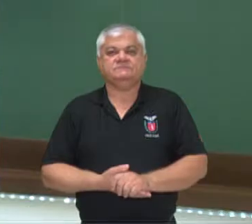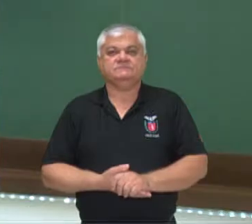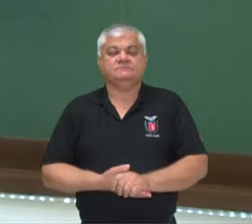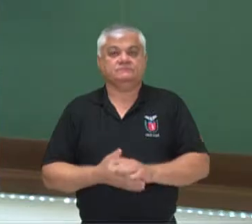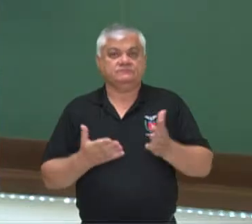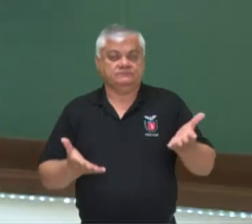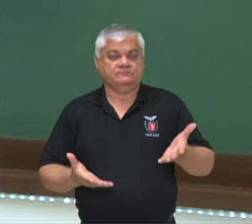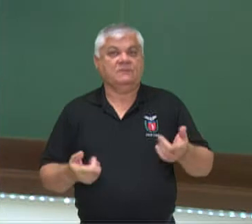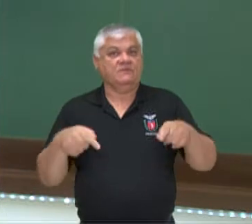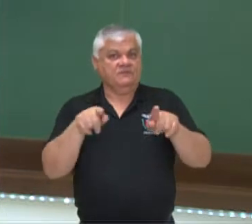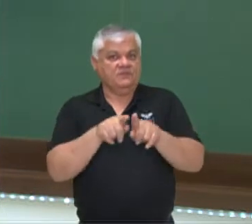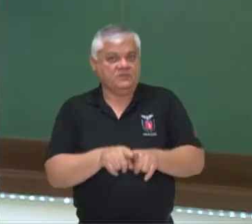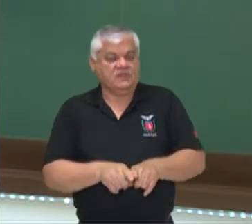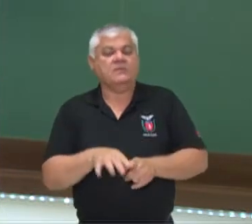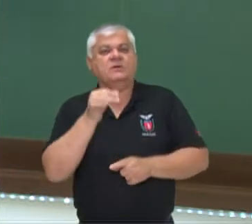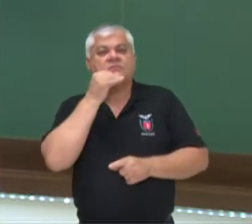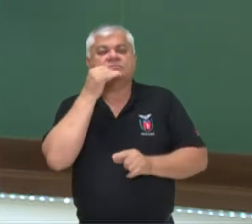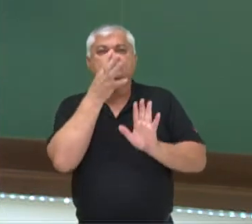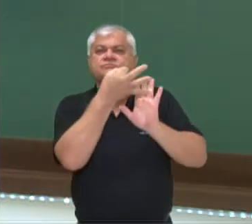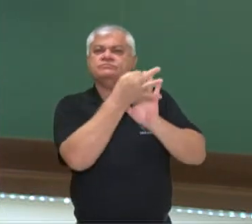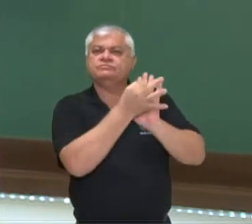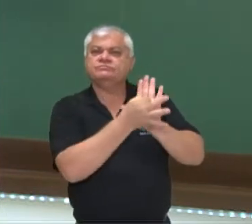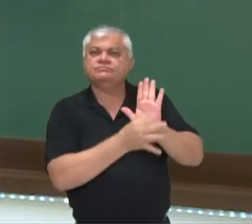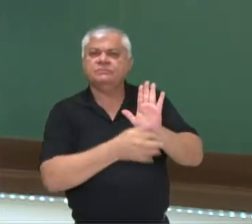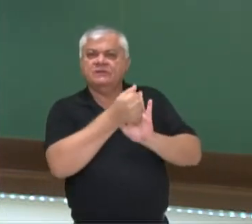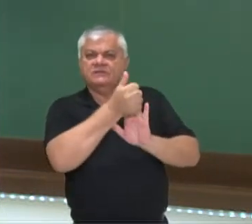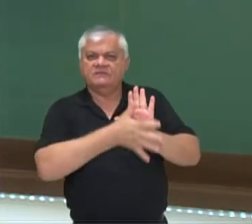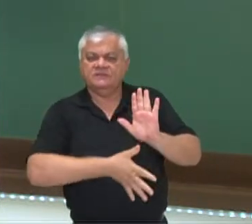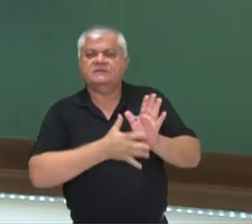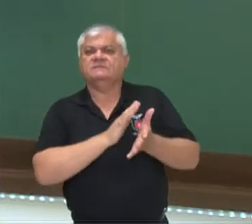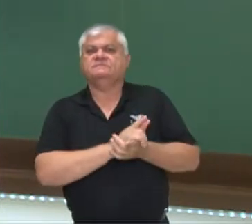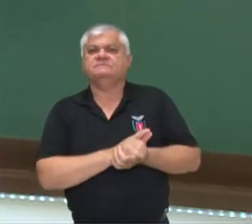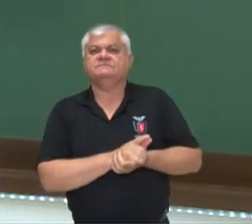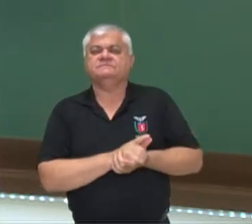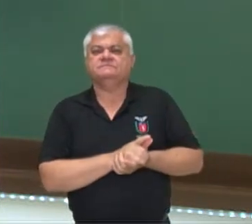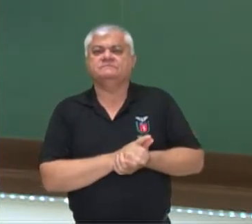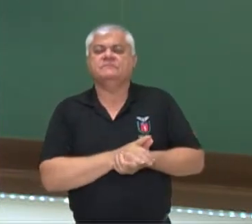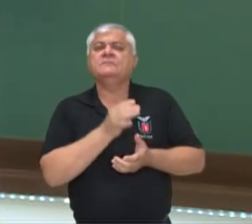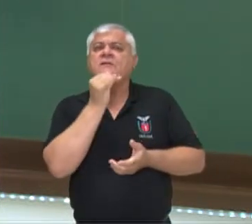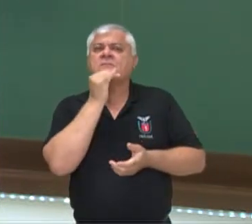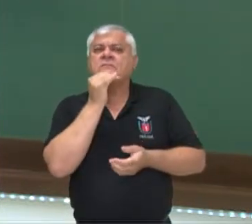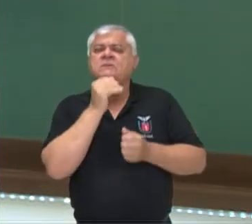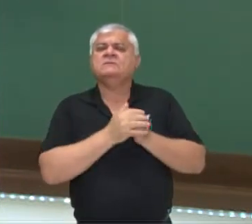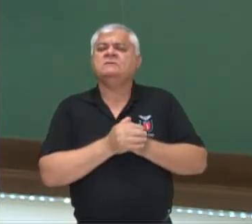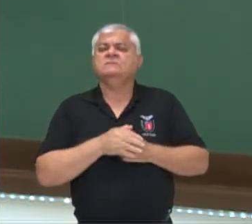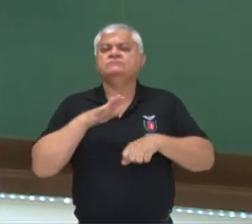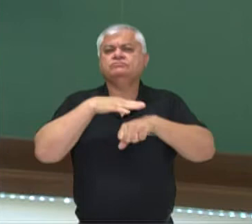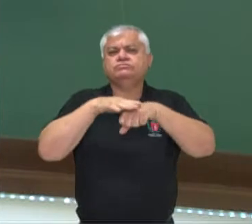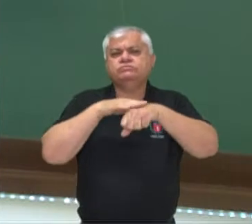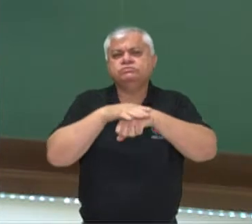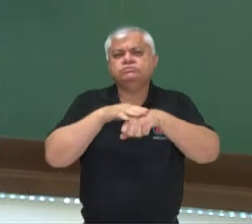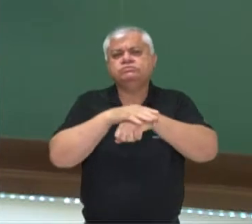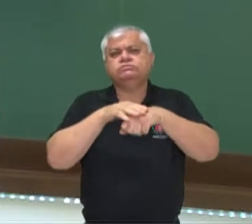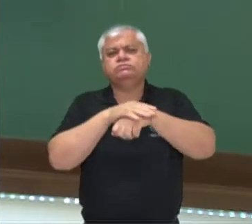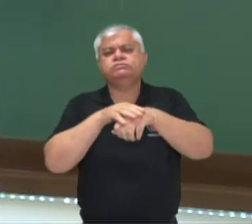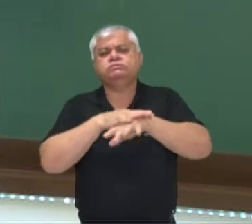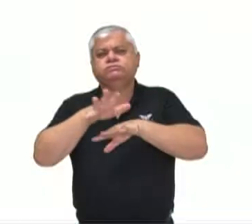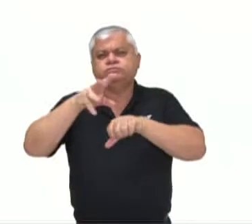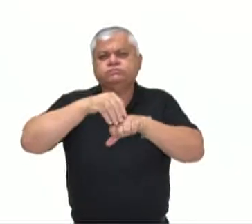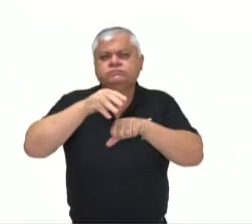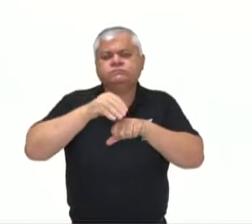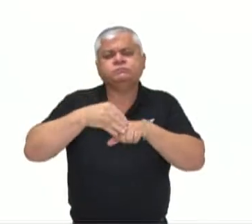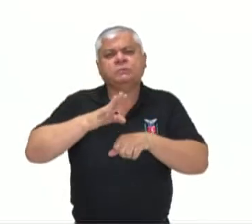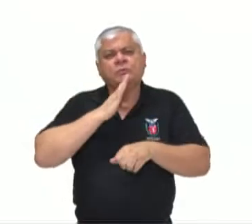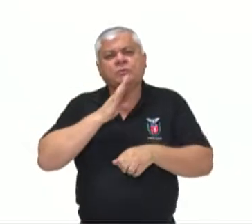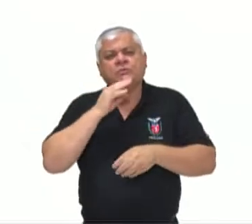Pessoal, voltamos então com a correção da nossa atividade, né? Então, a partir aí das nossas discussões, dos seus conhecimentos, né?